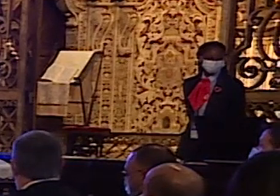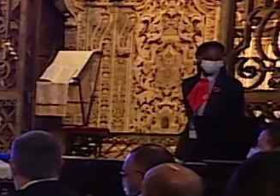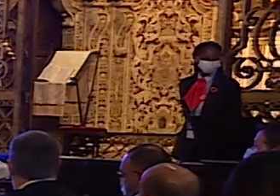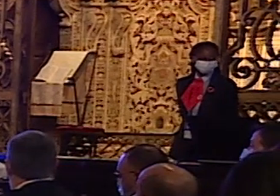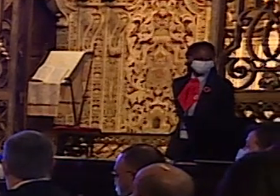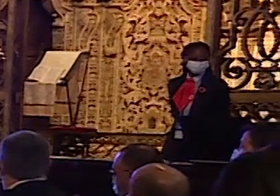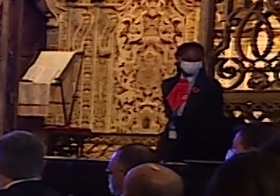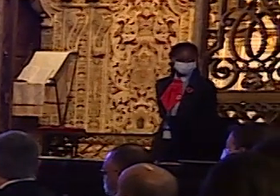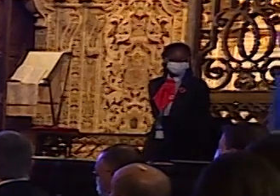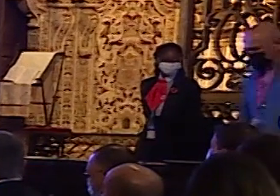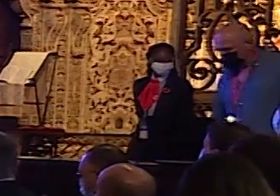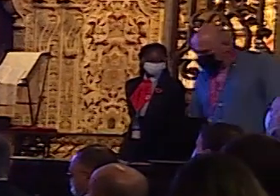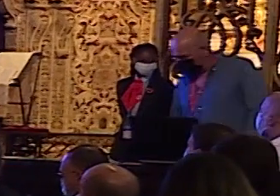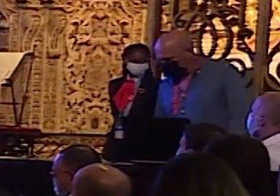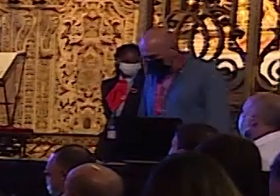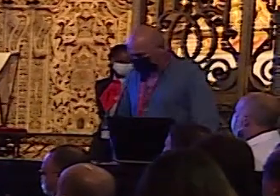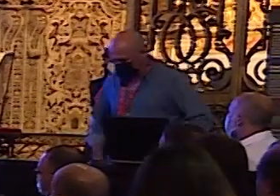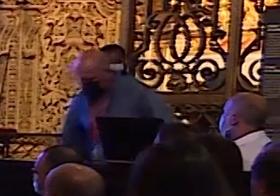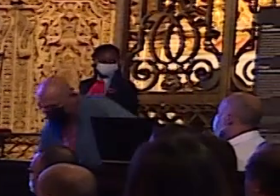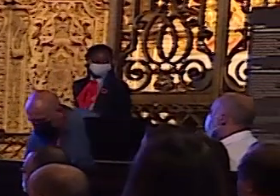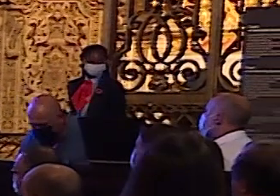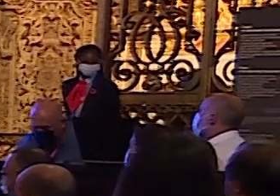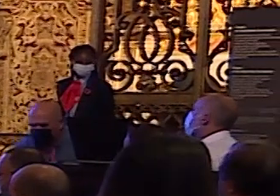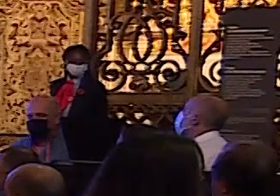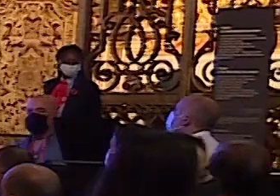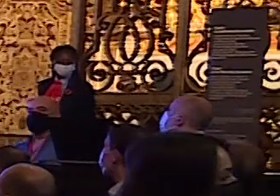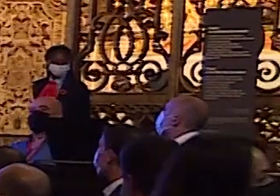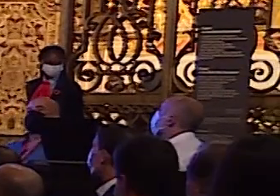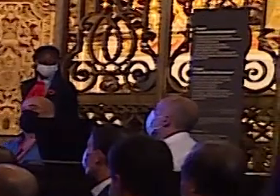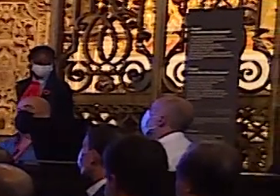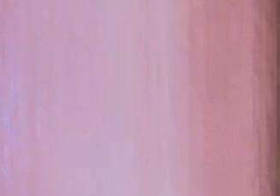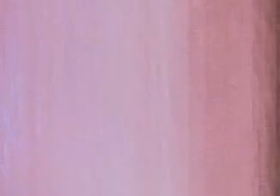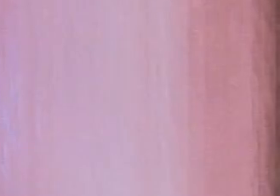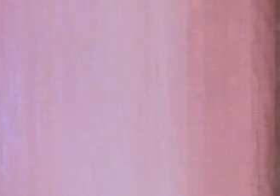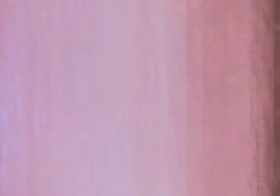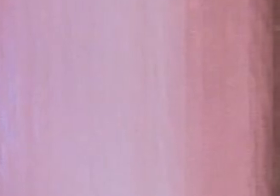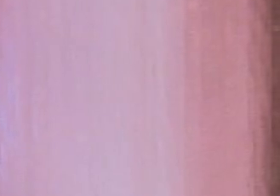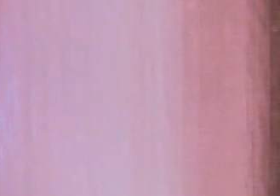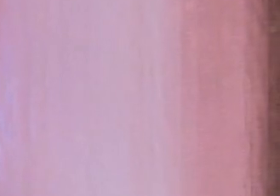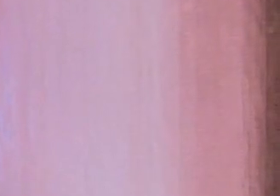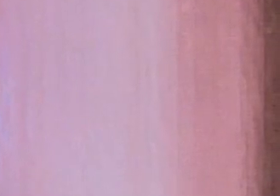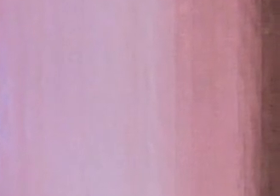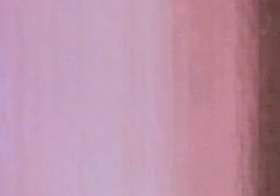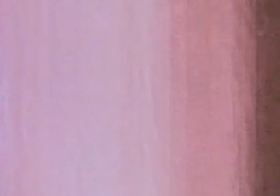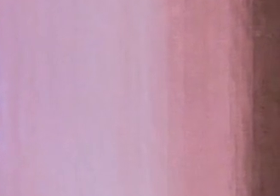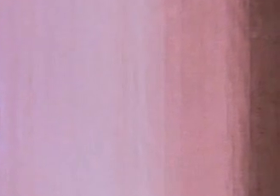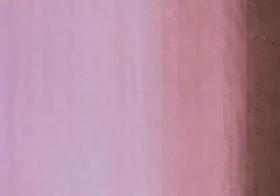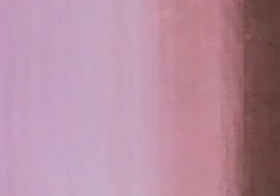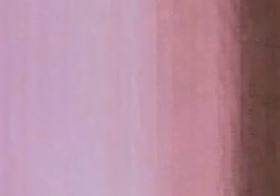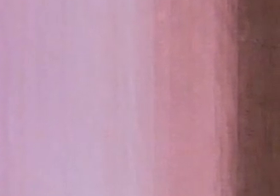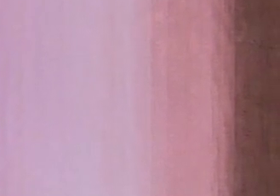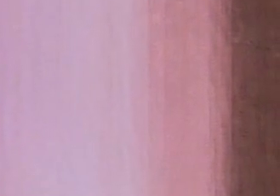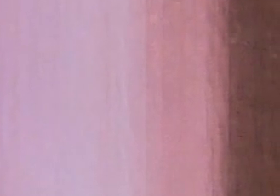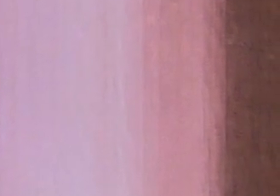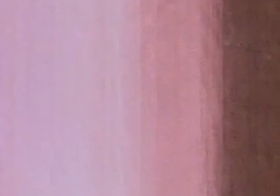a paz. E a bala que ali está, podemos dizer também que está ligada à questão da paz, porque a bala